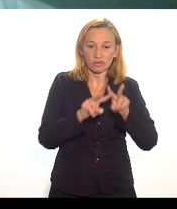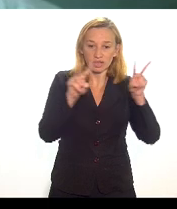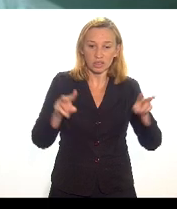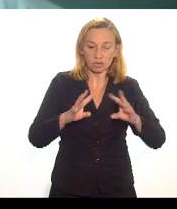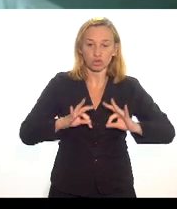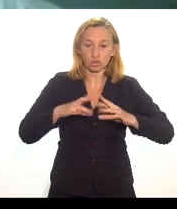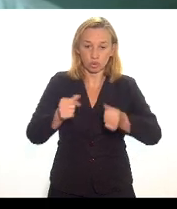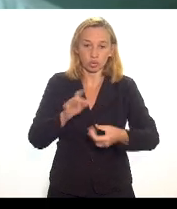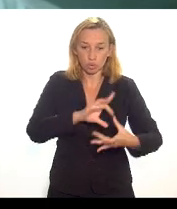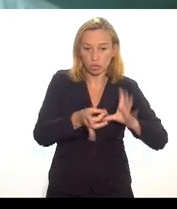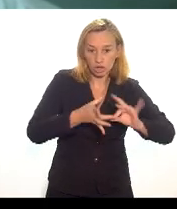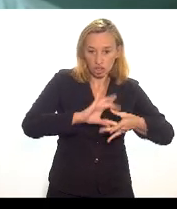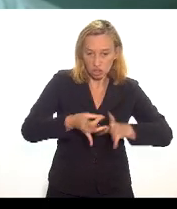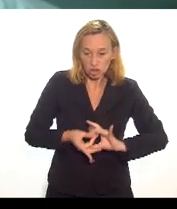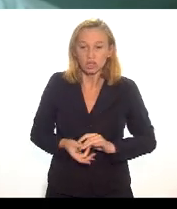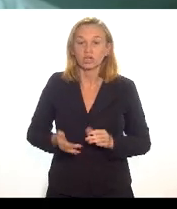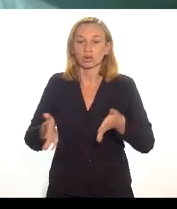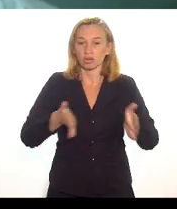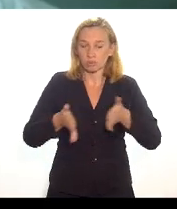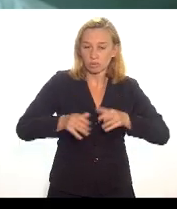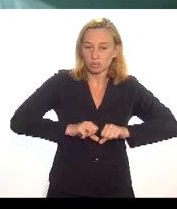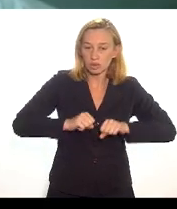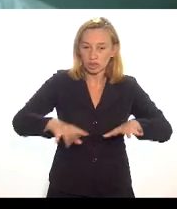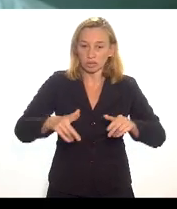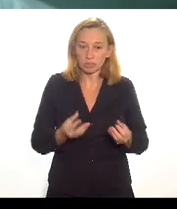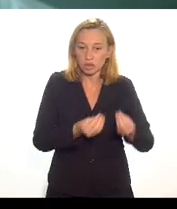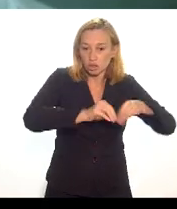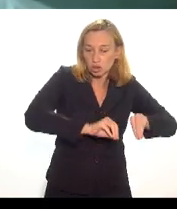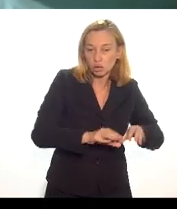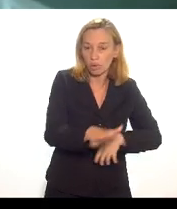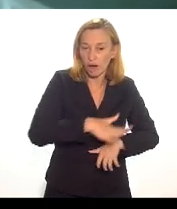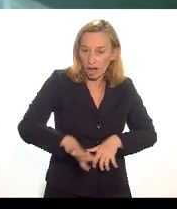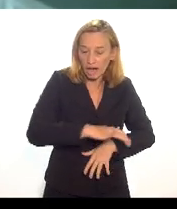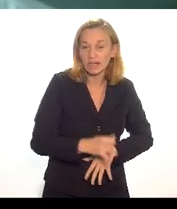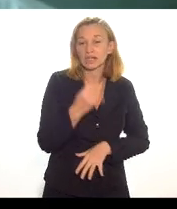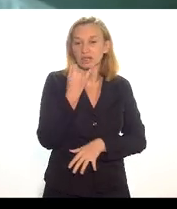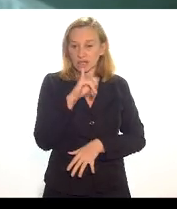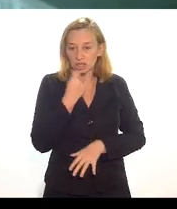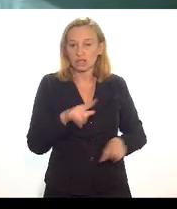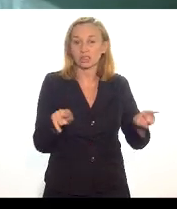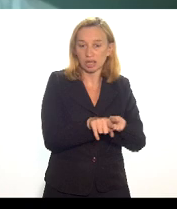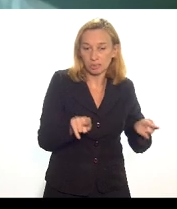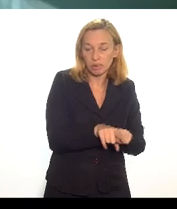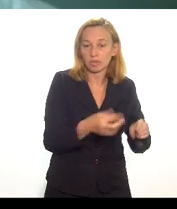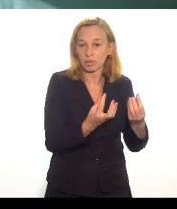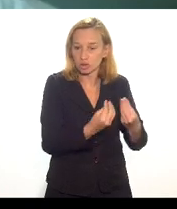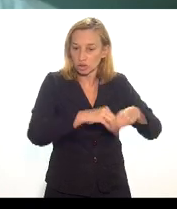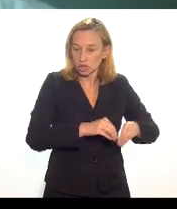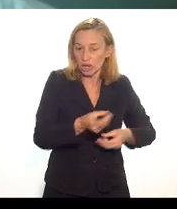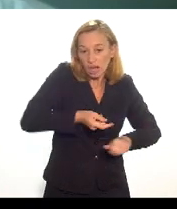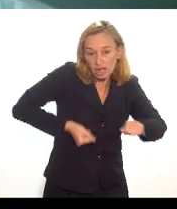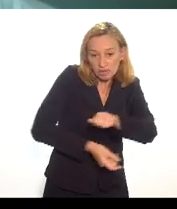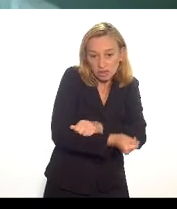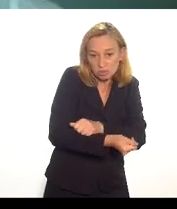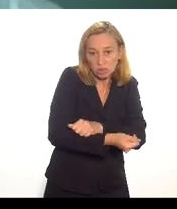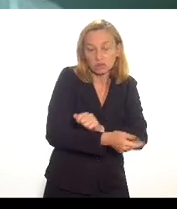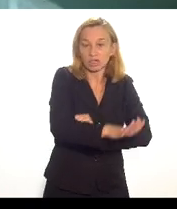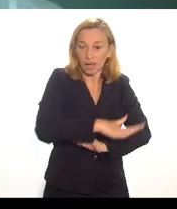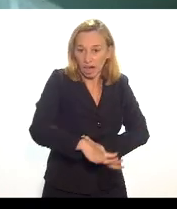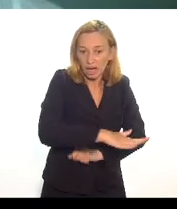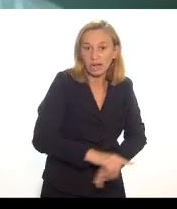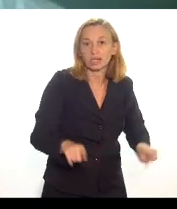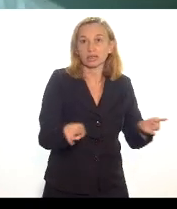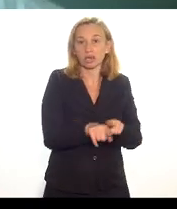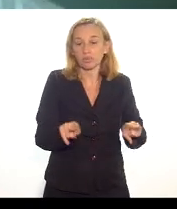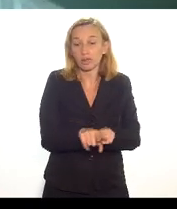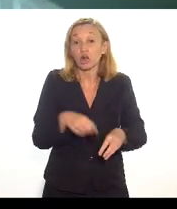como a pandemia afetou o setor de energia, como isso tem afetado também, né, os investimentos no setor e como